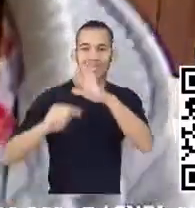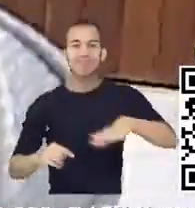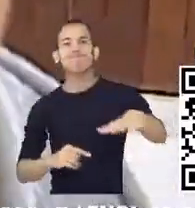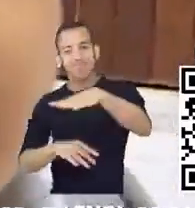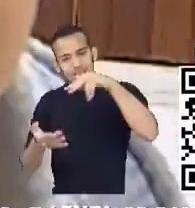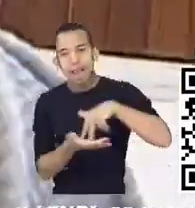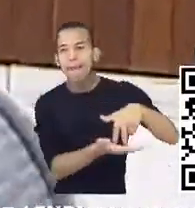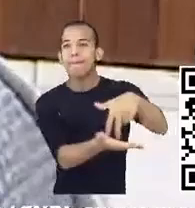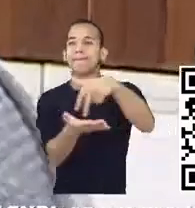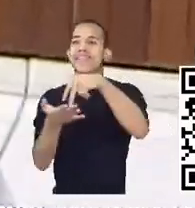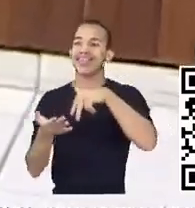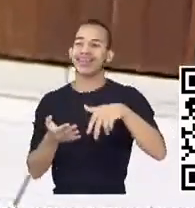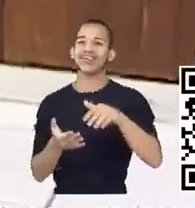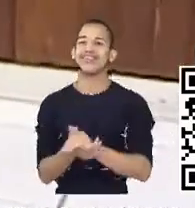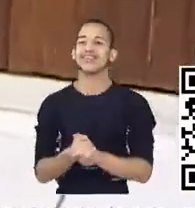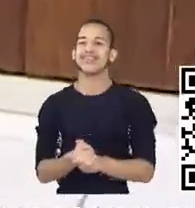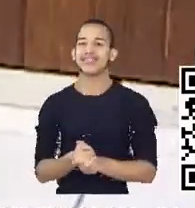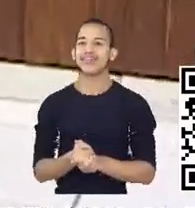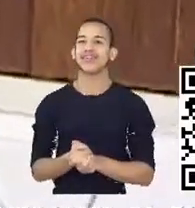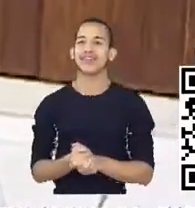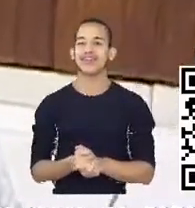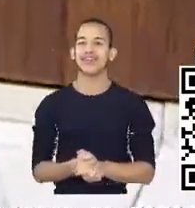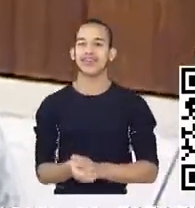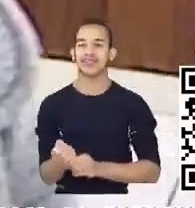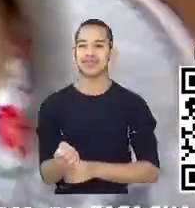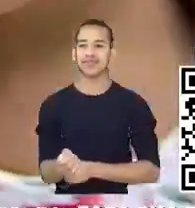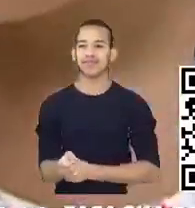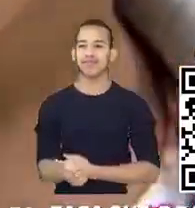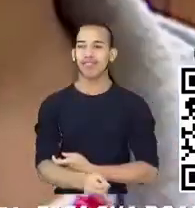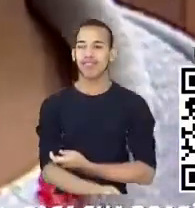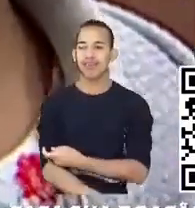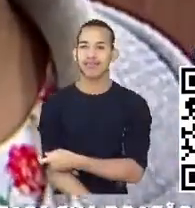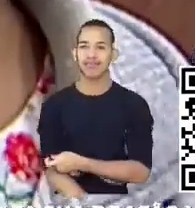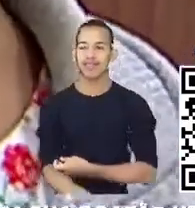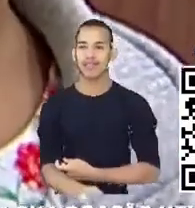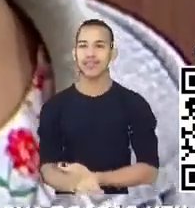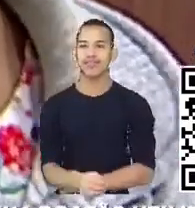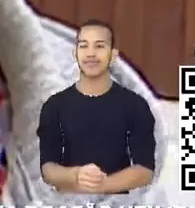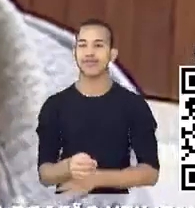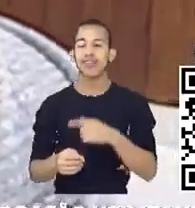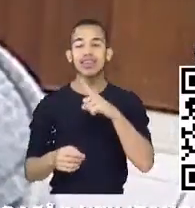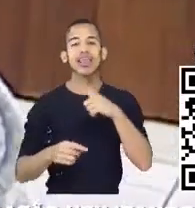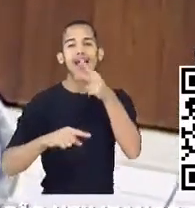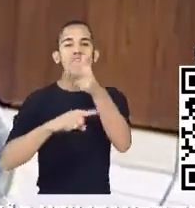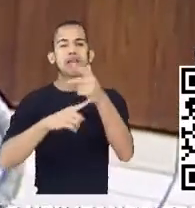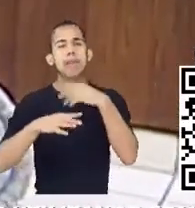É aposta. A Érica mandou um presente pro senhor aqui, ó. A Érica? Sim. Tá aí o vídeo aí, ó. A